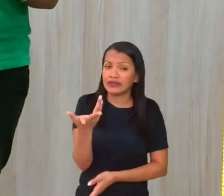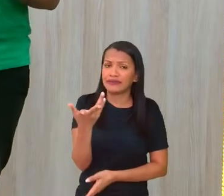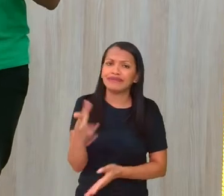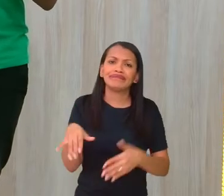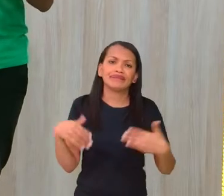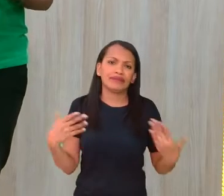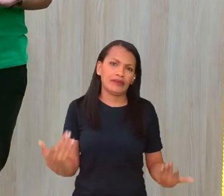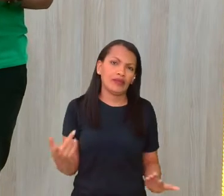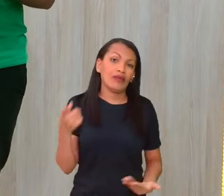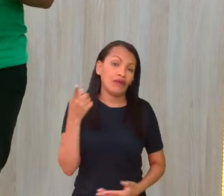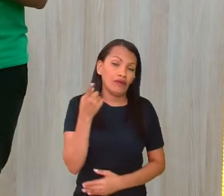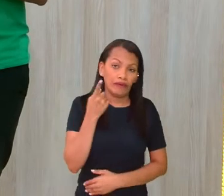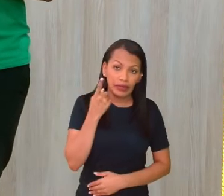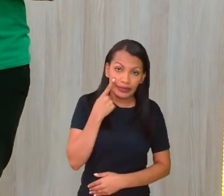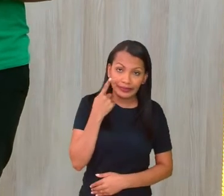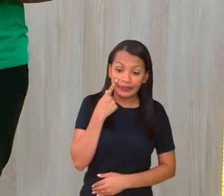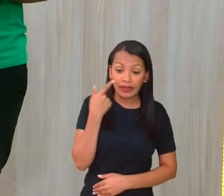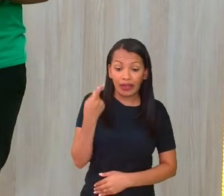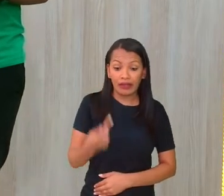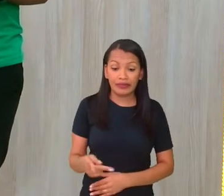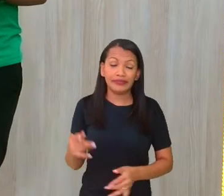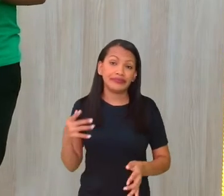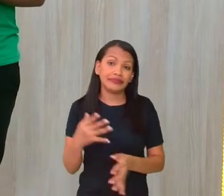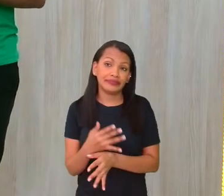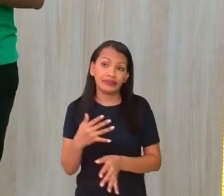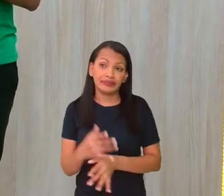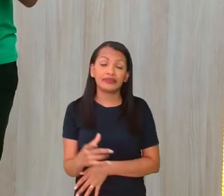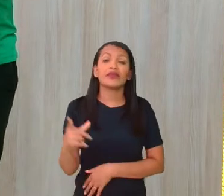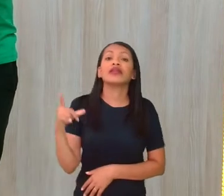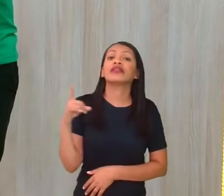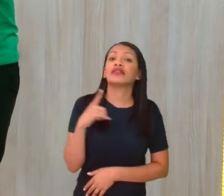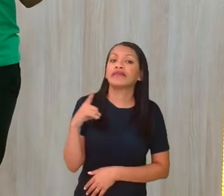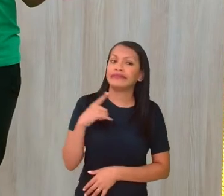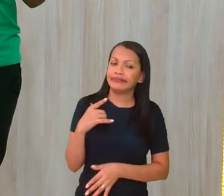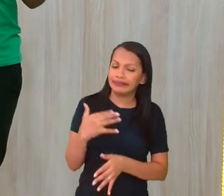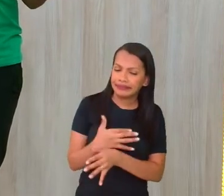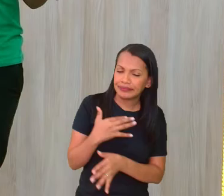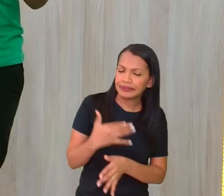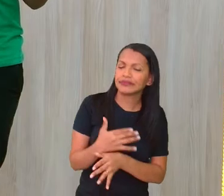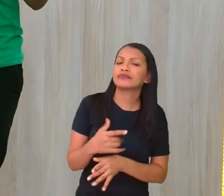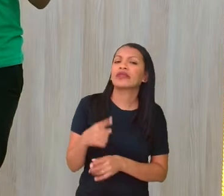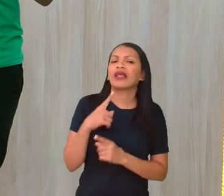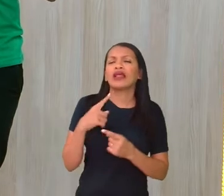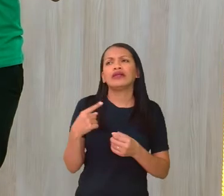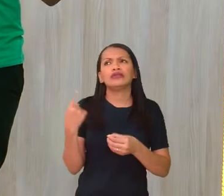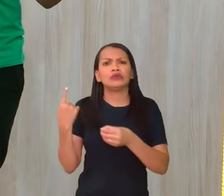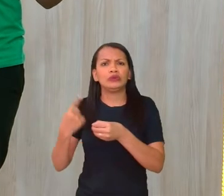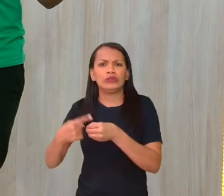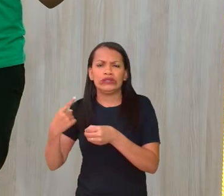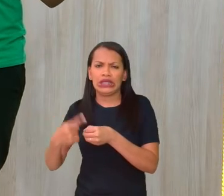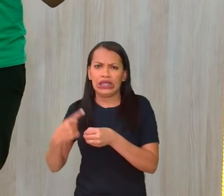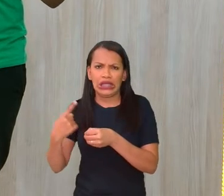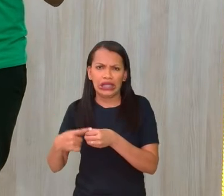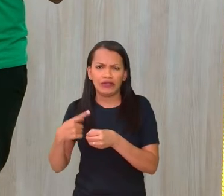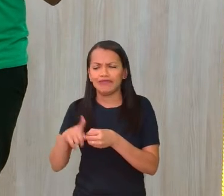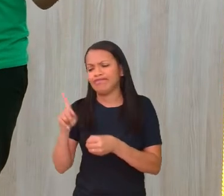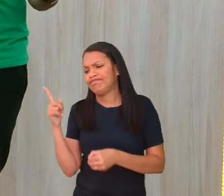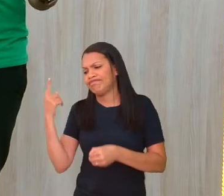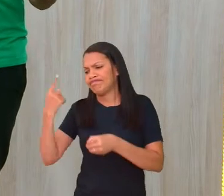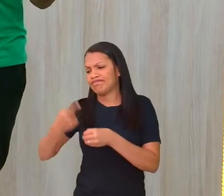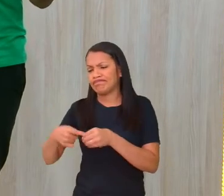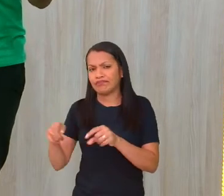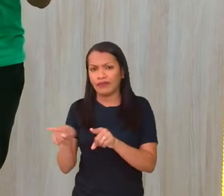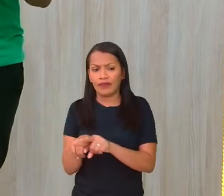gente? Então, veja, nas grandes cidades a gente vai ter um tipo de impacto, lá no interior, nas zonas